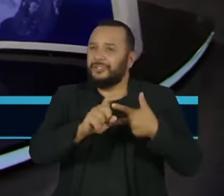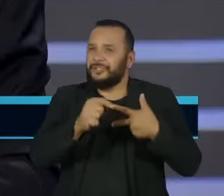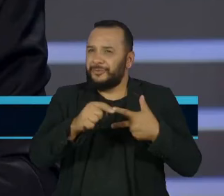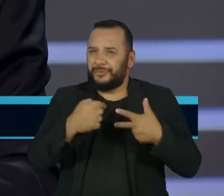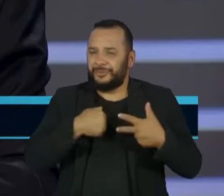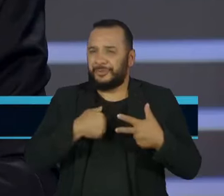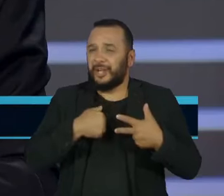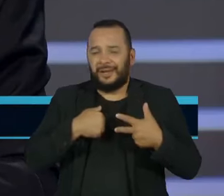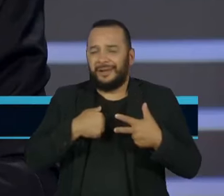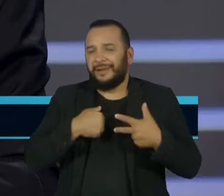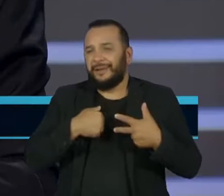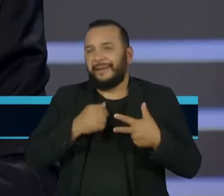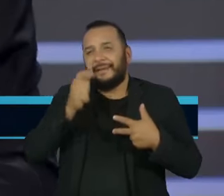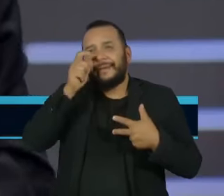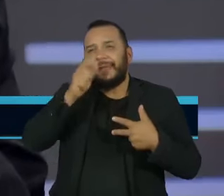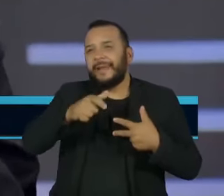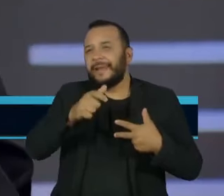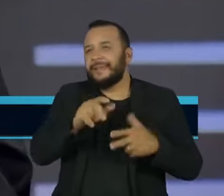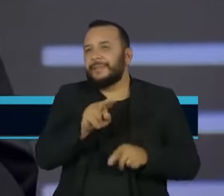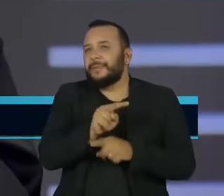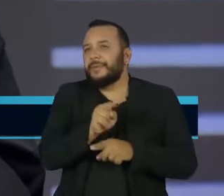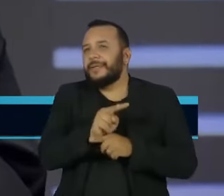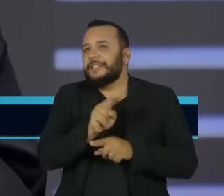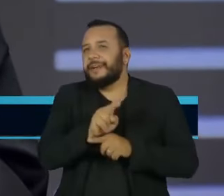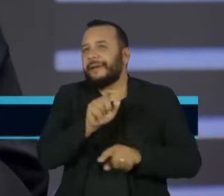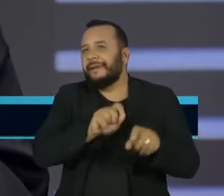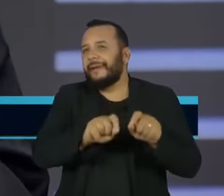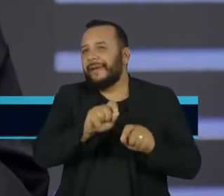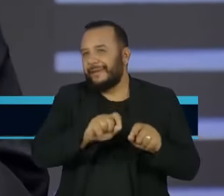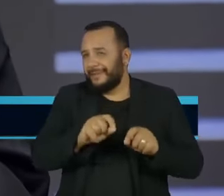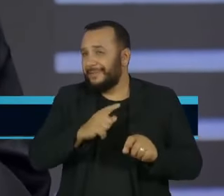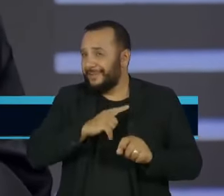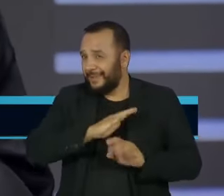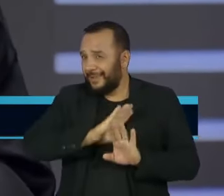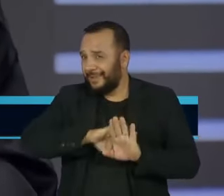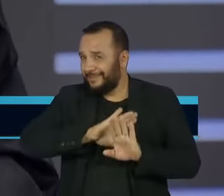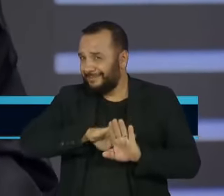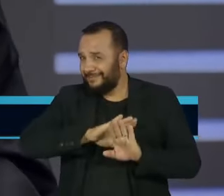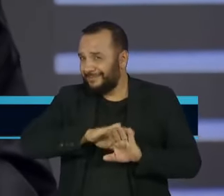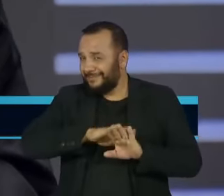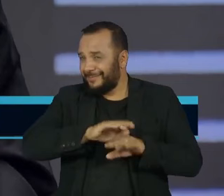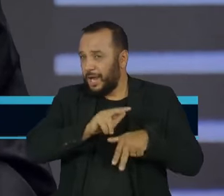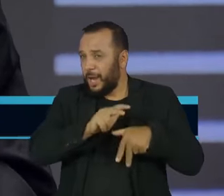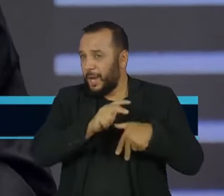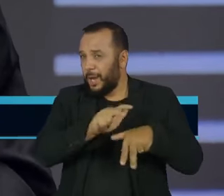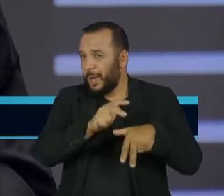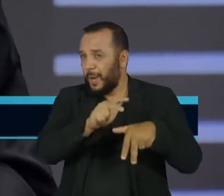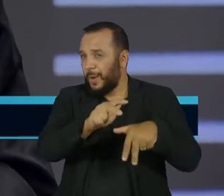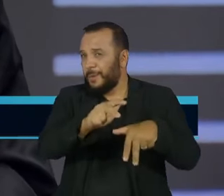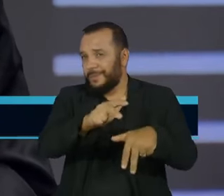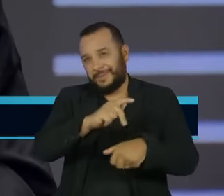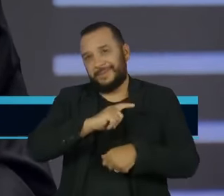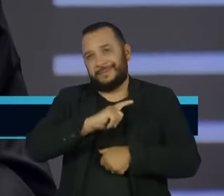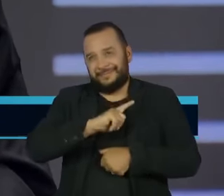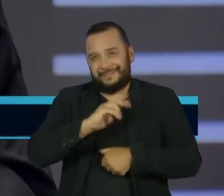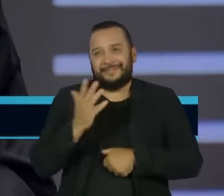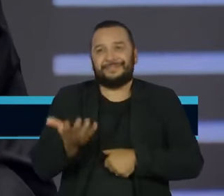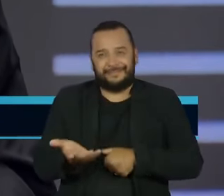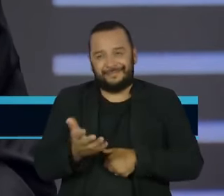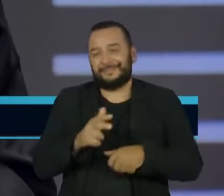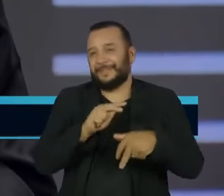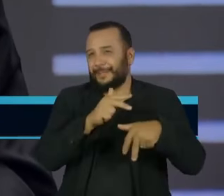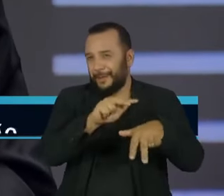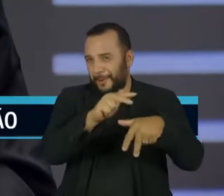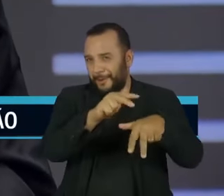essa situação entende qual seria o Lobby interessado nisso que faz com que